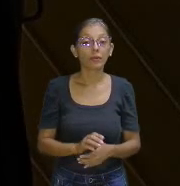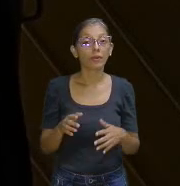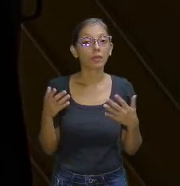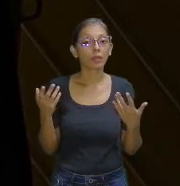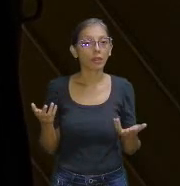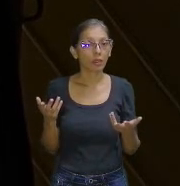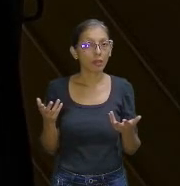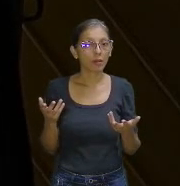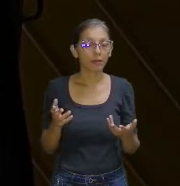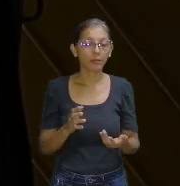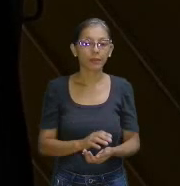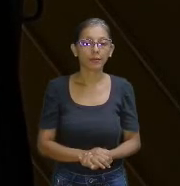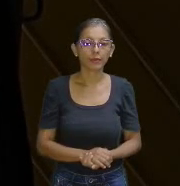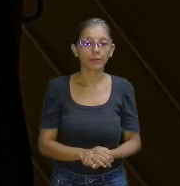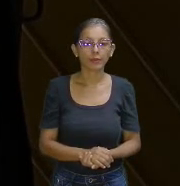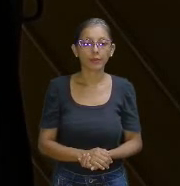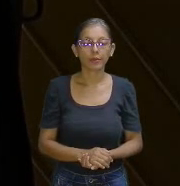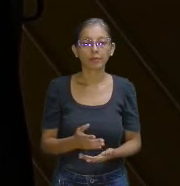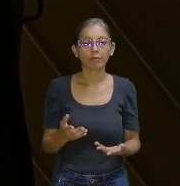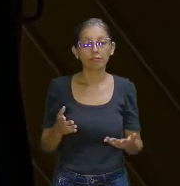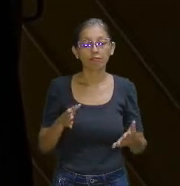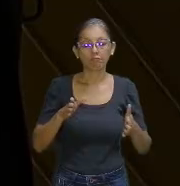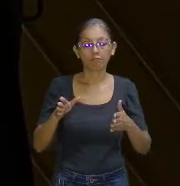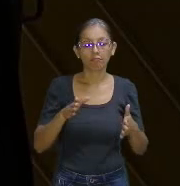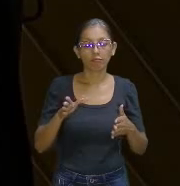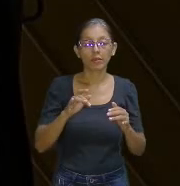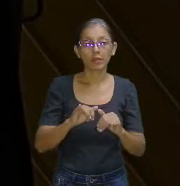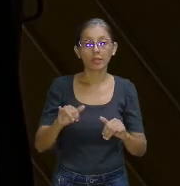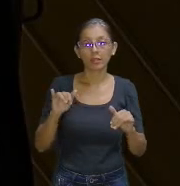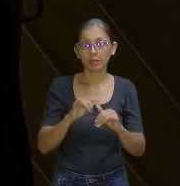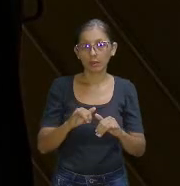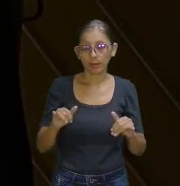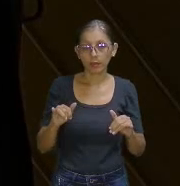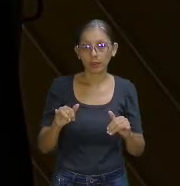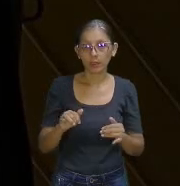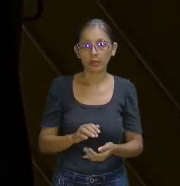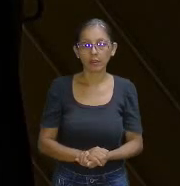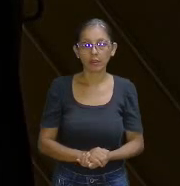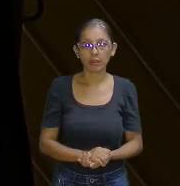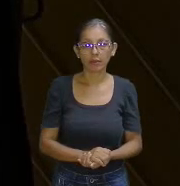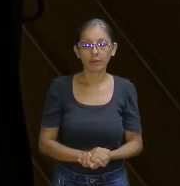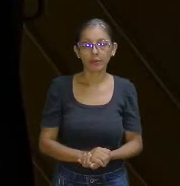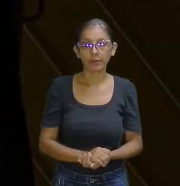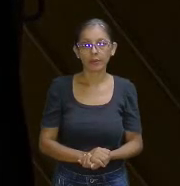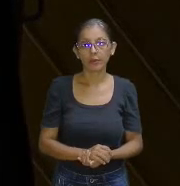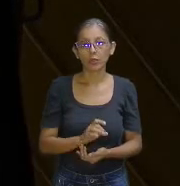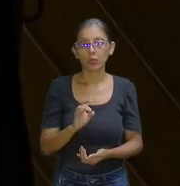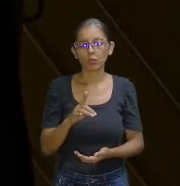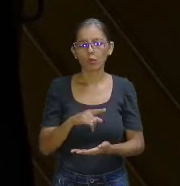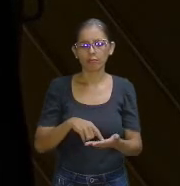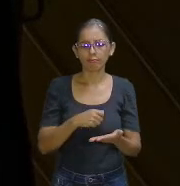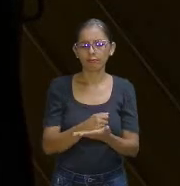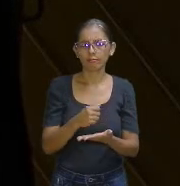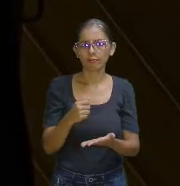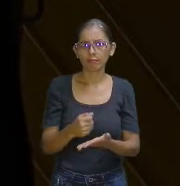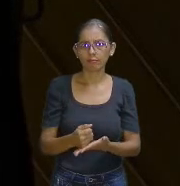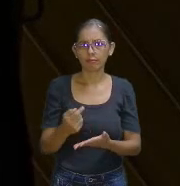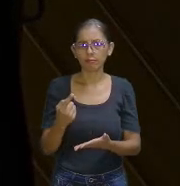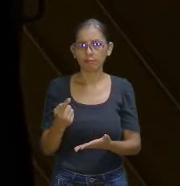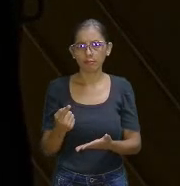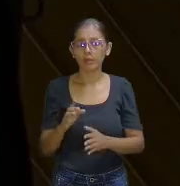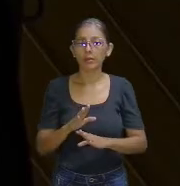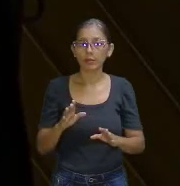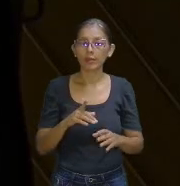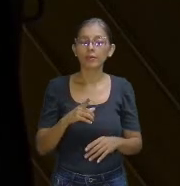Portanto, não é possível presumir na existência de campanha eleitoral com base exclusivamente na documentação contábil apresentada, sendo imprescindível a demonstração